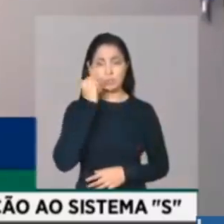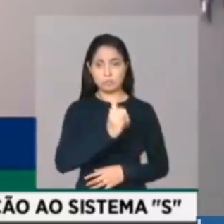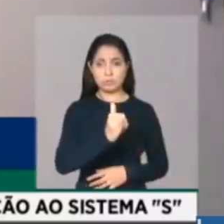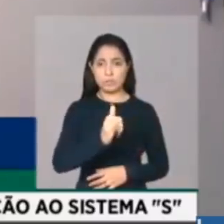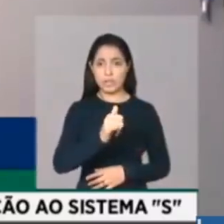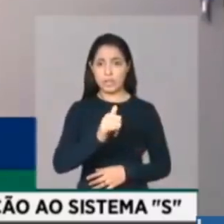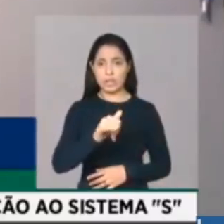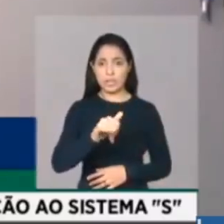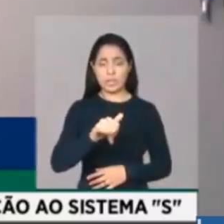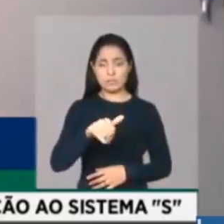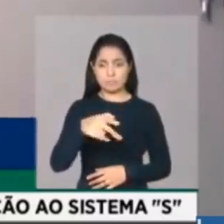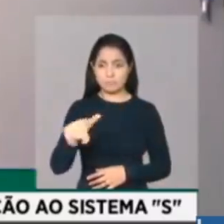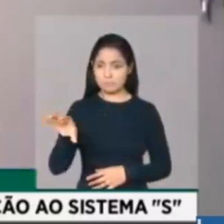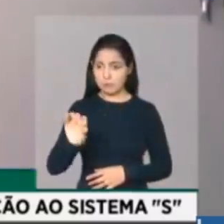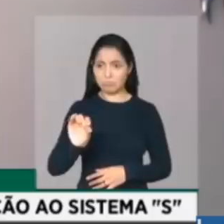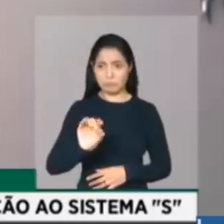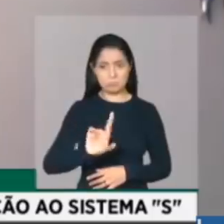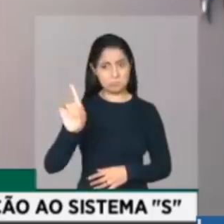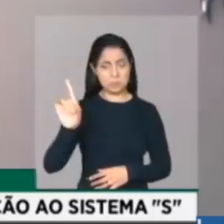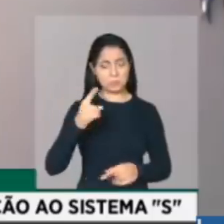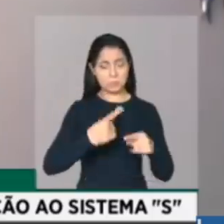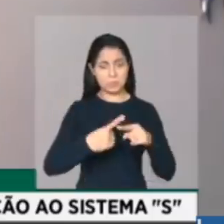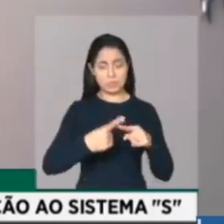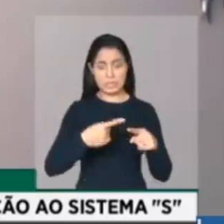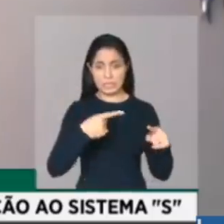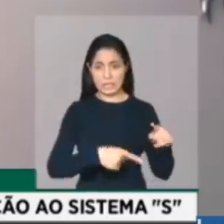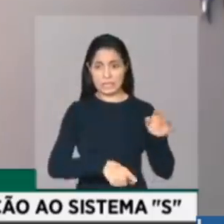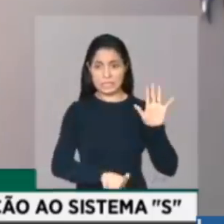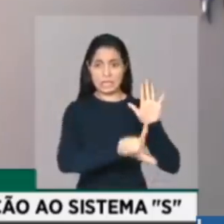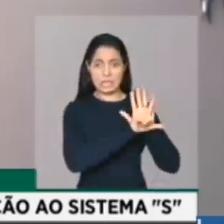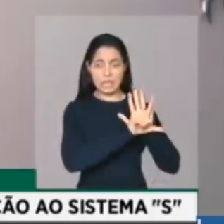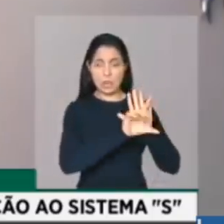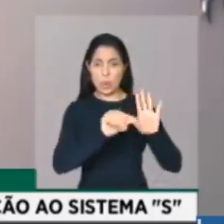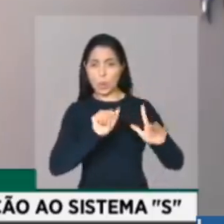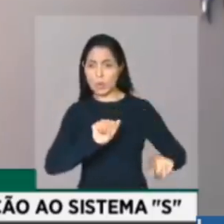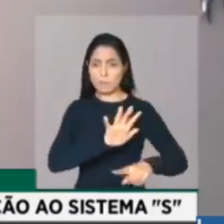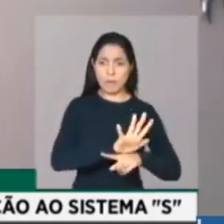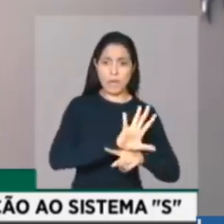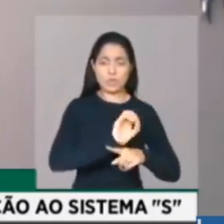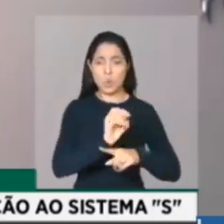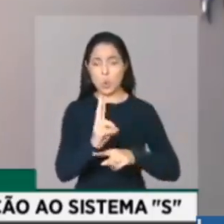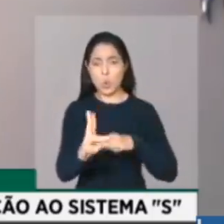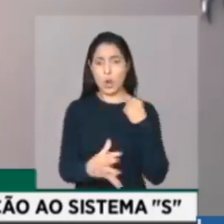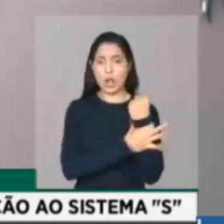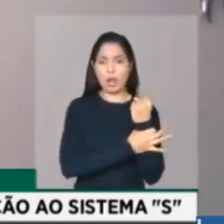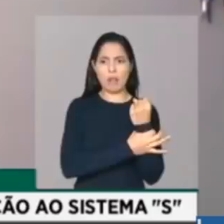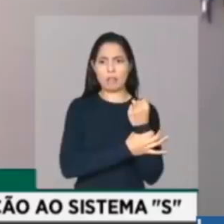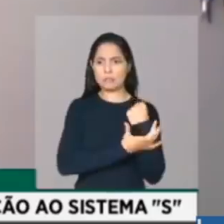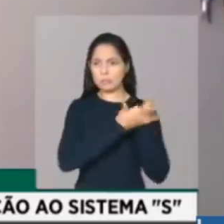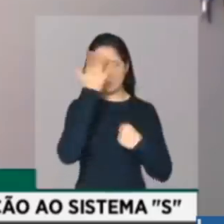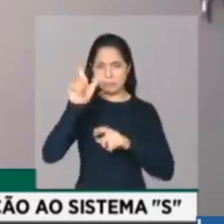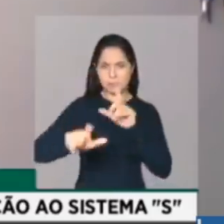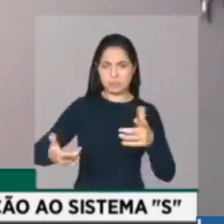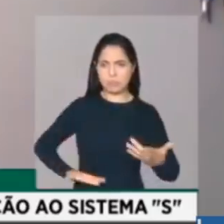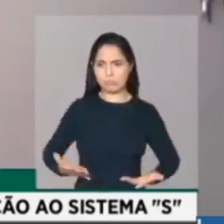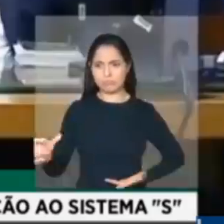é uma legislação que impede ou garante que o funcionário continue sendo empregado, e sim a própria